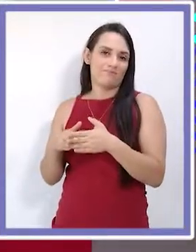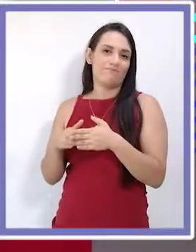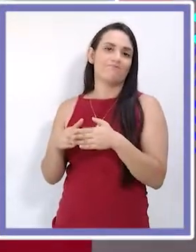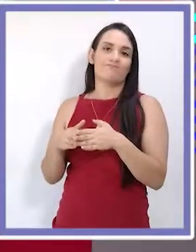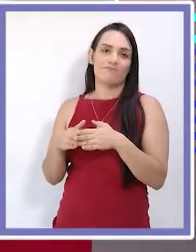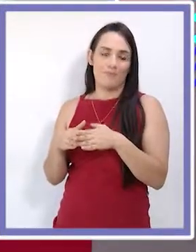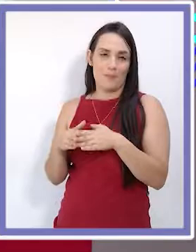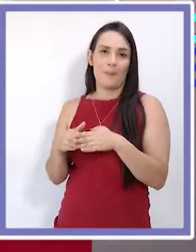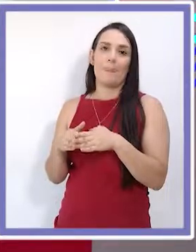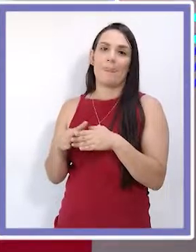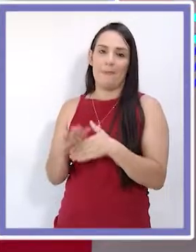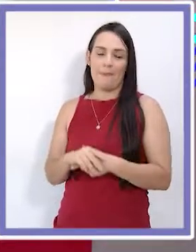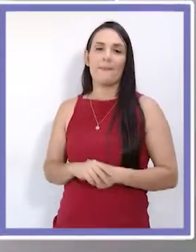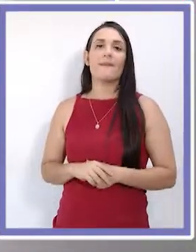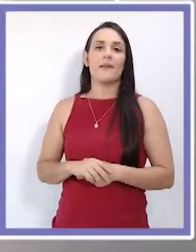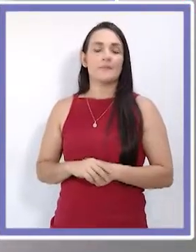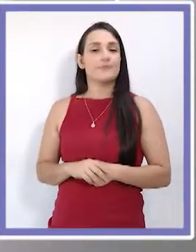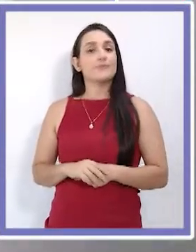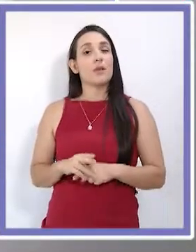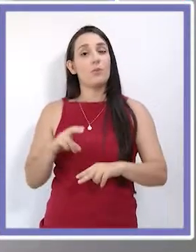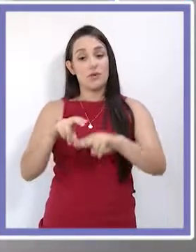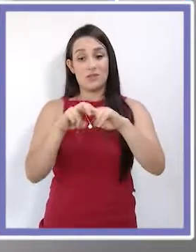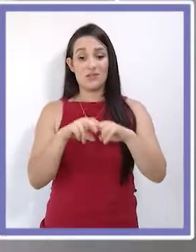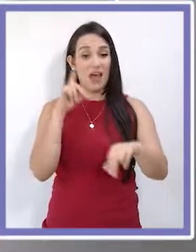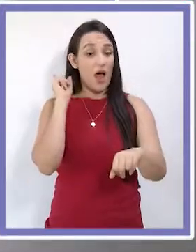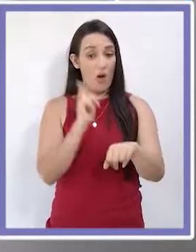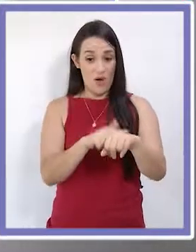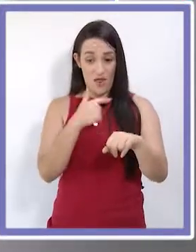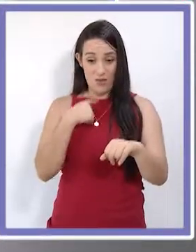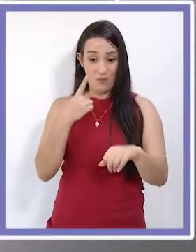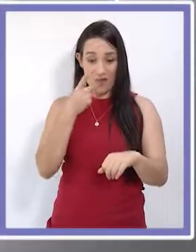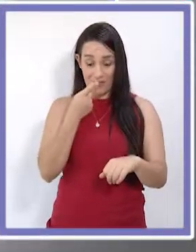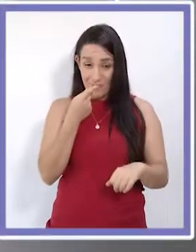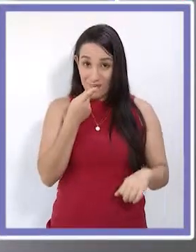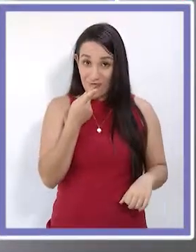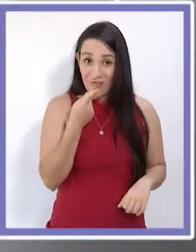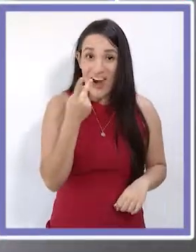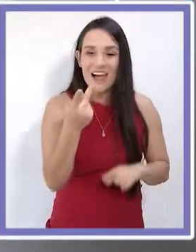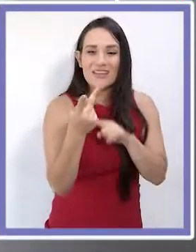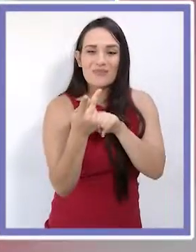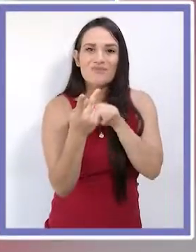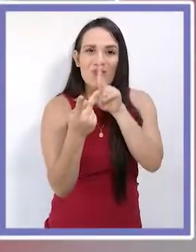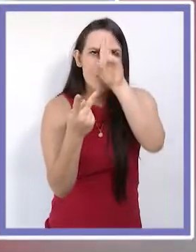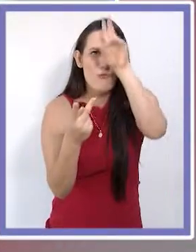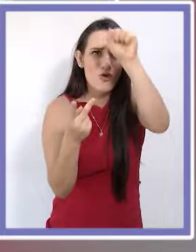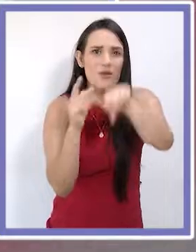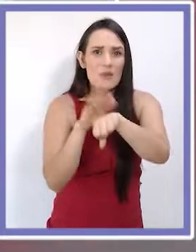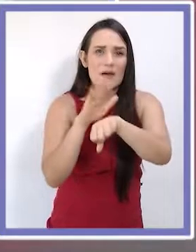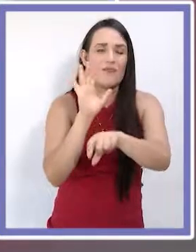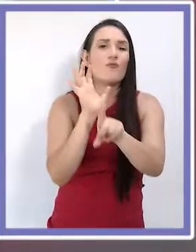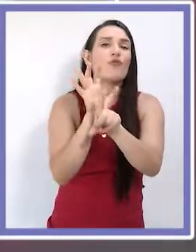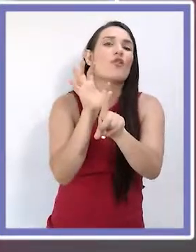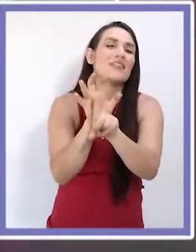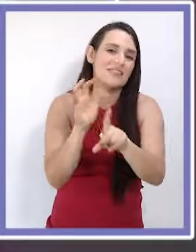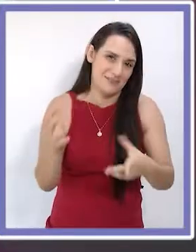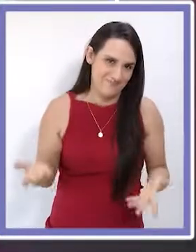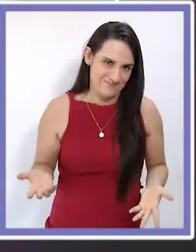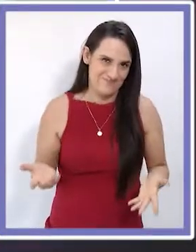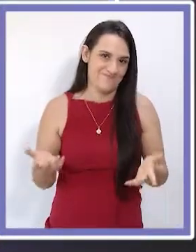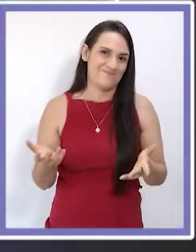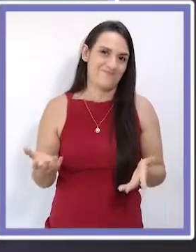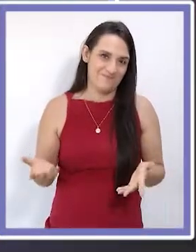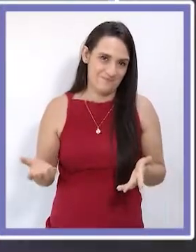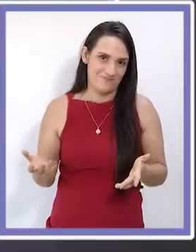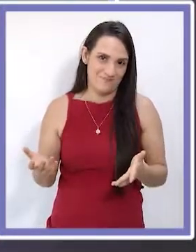fala, ela tem uma força ainda maior, porque nós